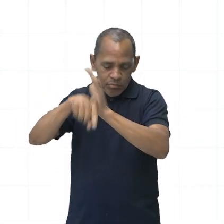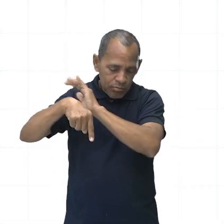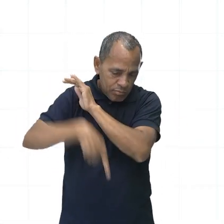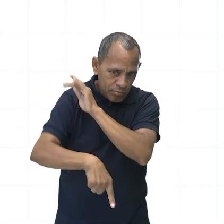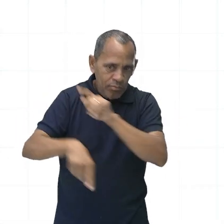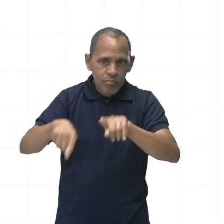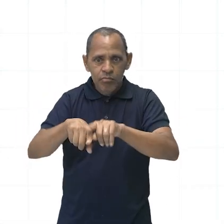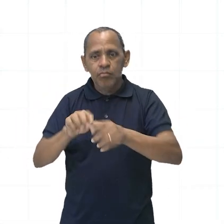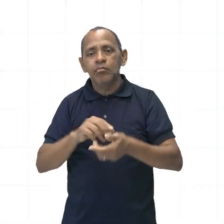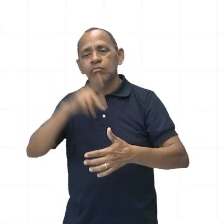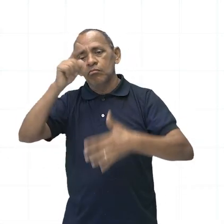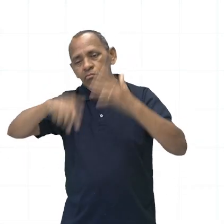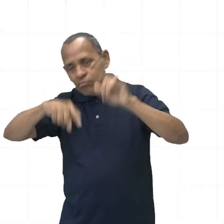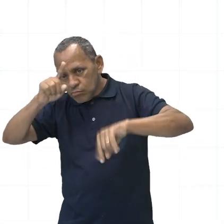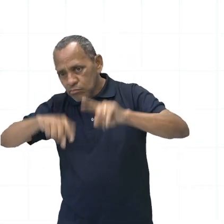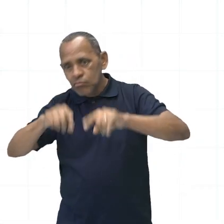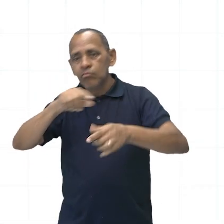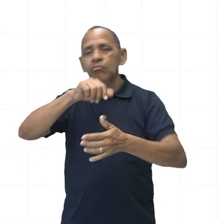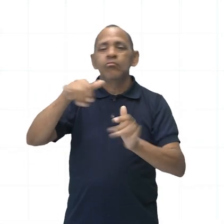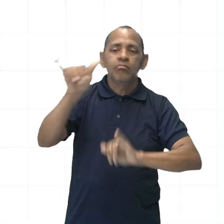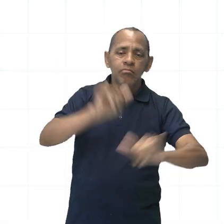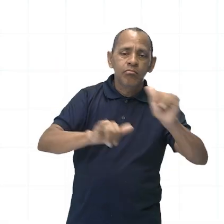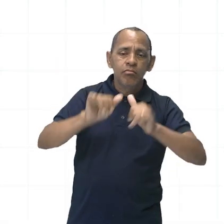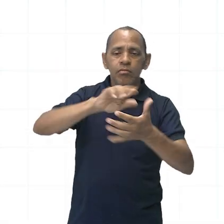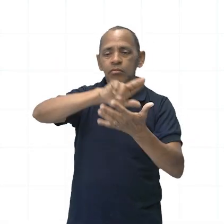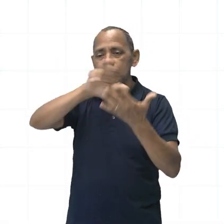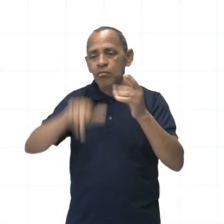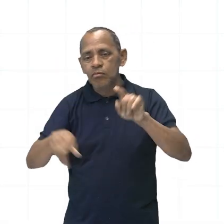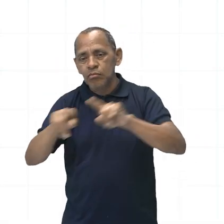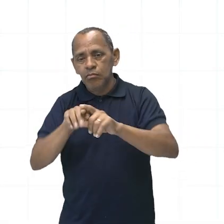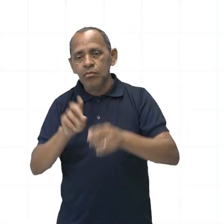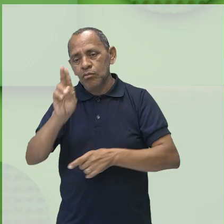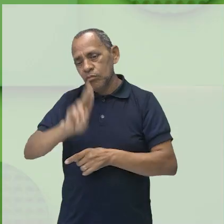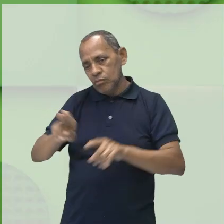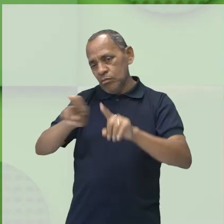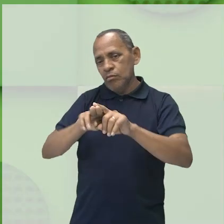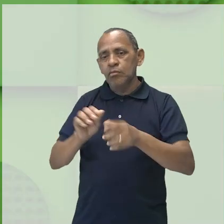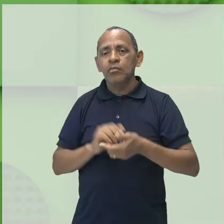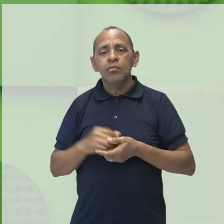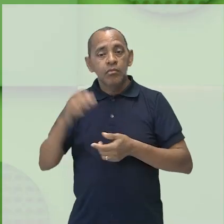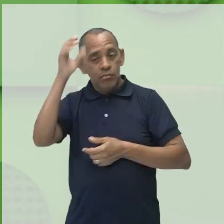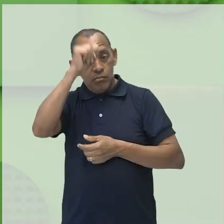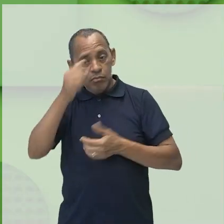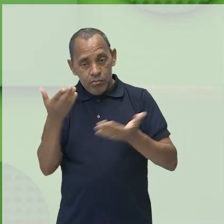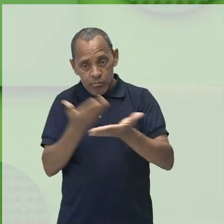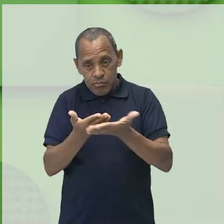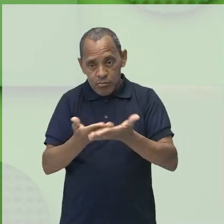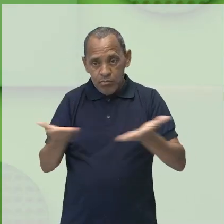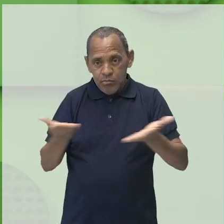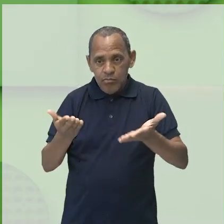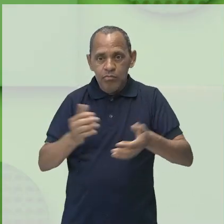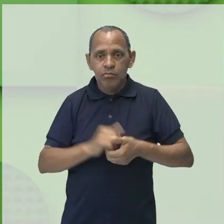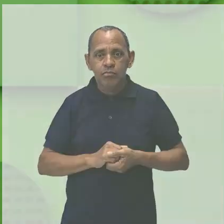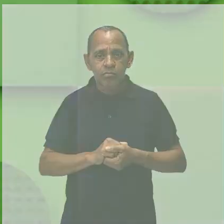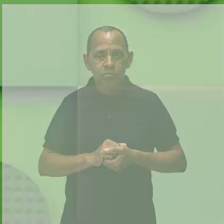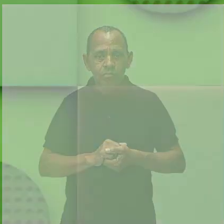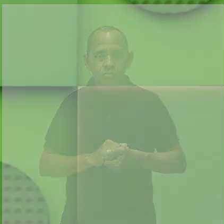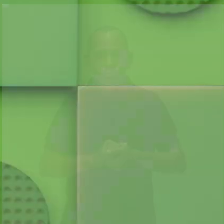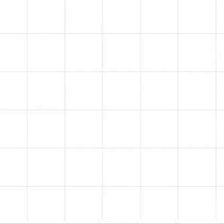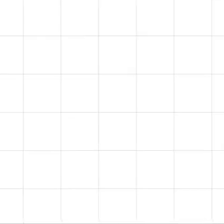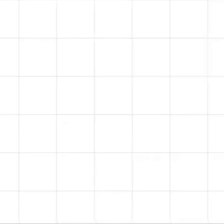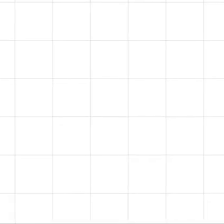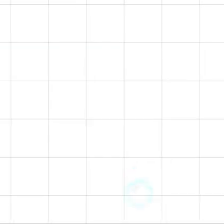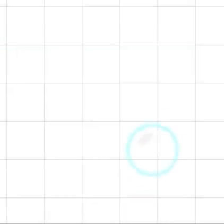e produtos químicos derivados. Então, são algumas das aplicações dessas unidades de medida que nós aprendemos na aula de hoje.